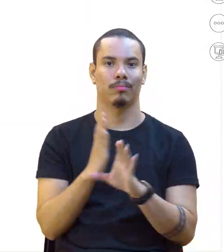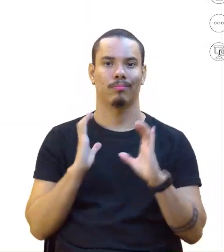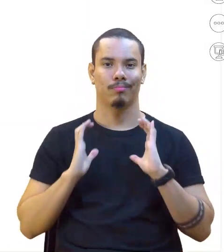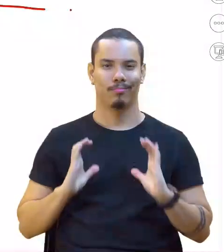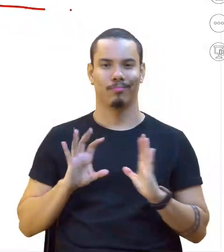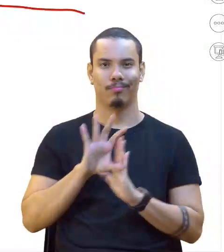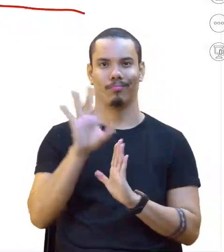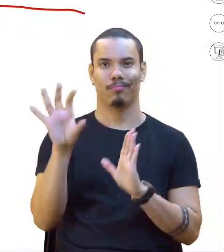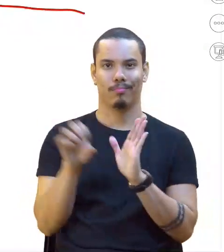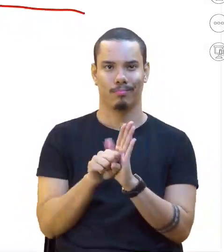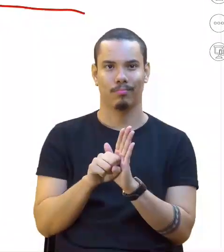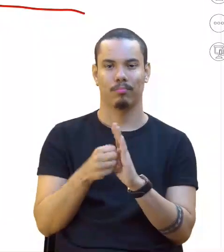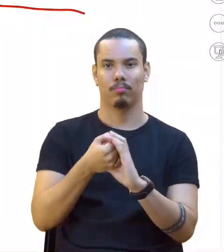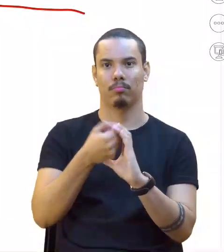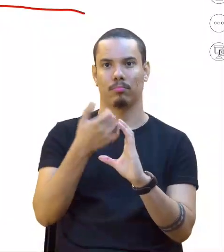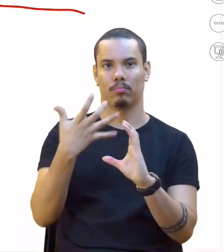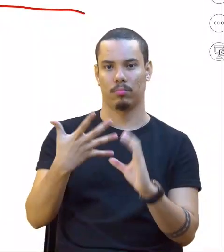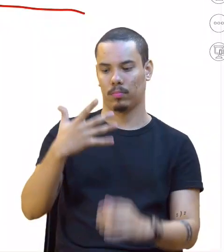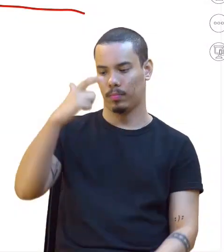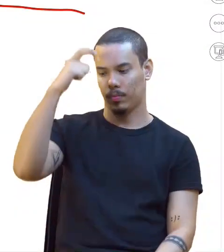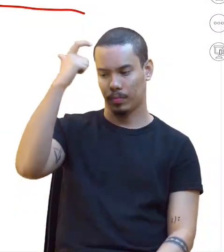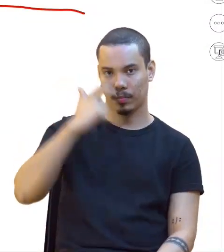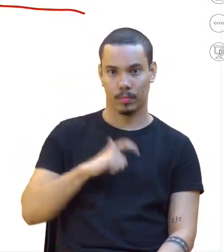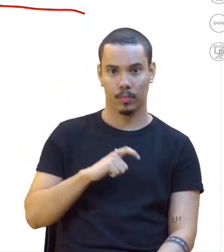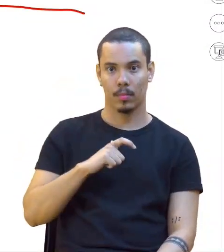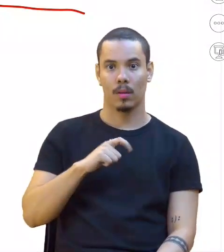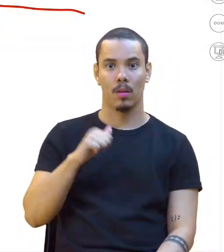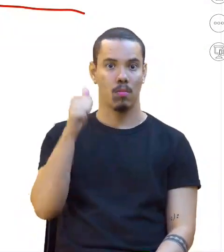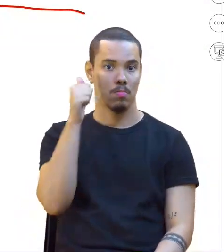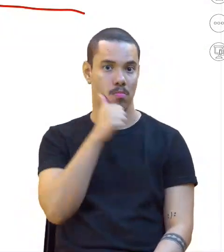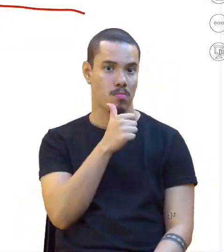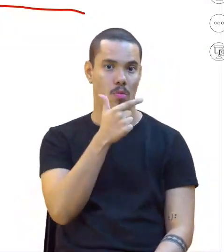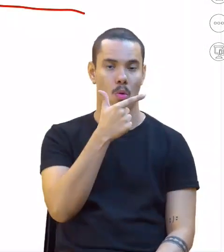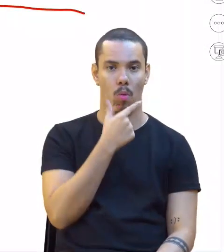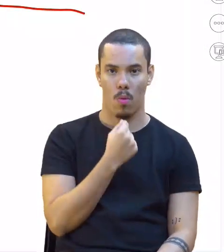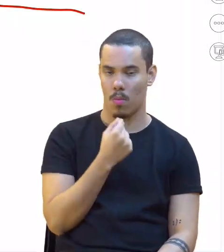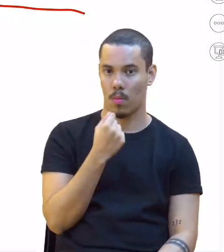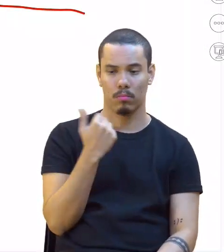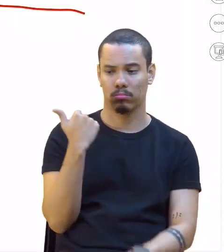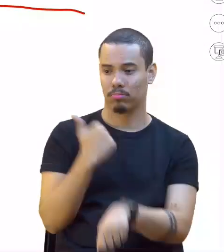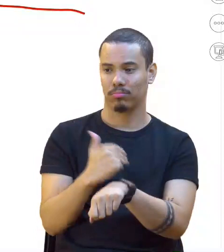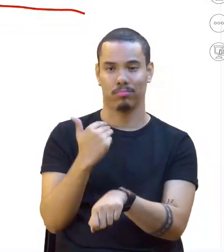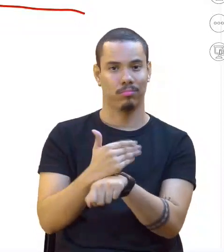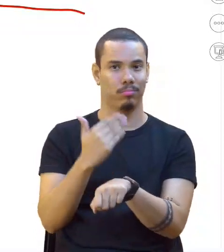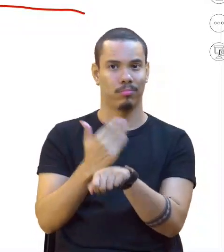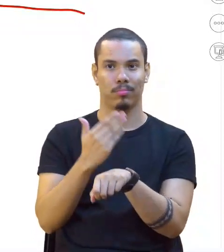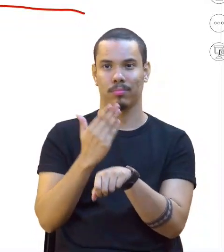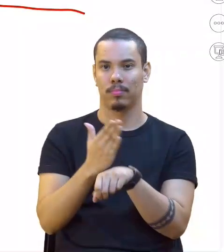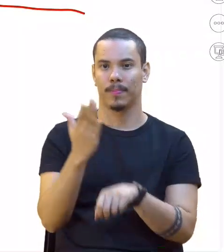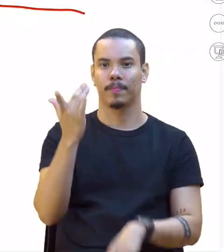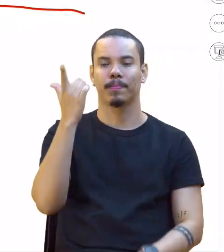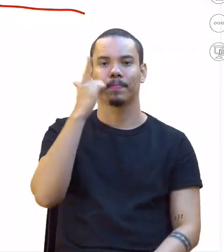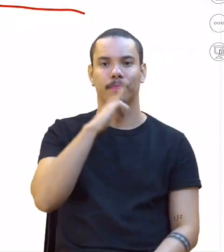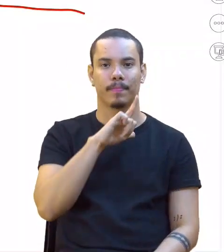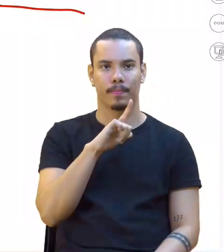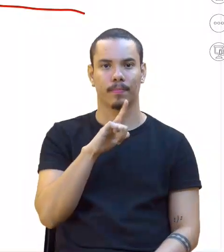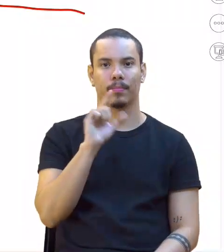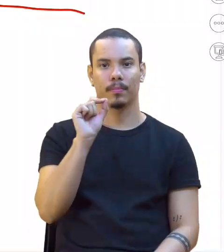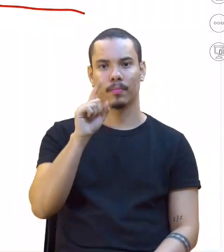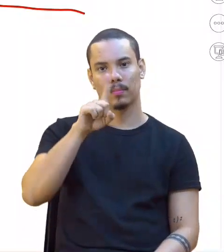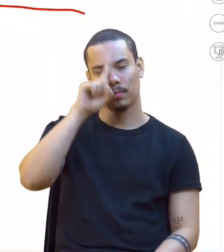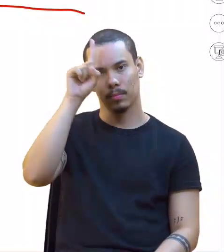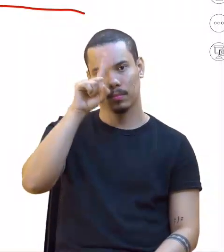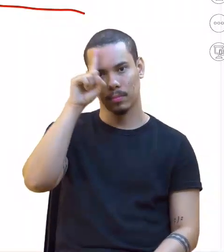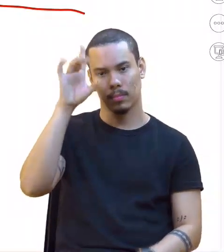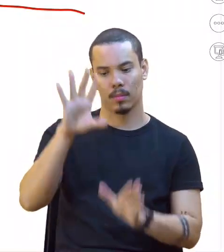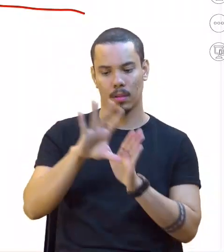simbólico característico do homem. O homem o tempo inteiro ele está criando